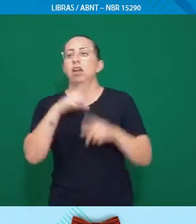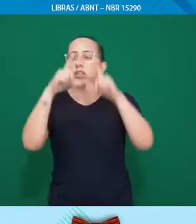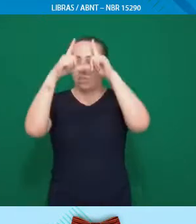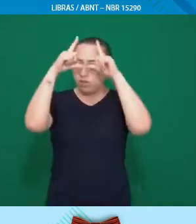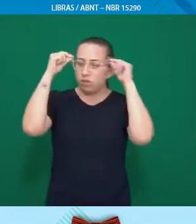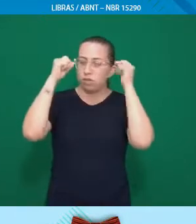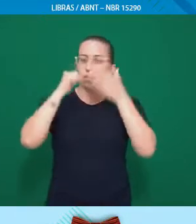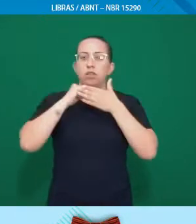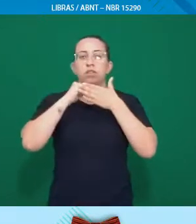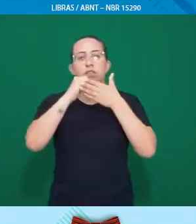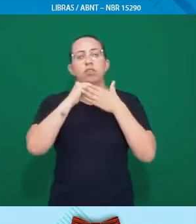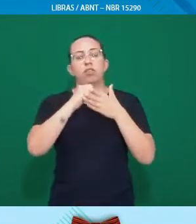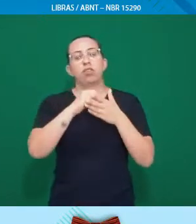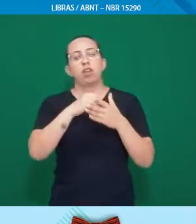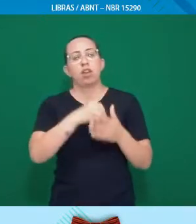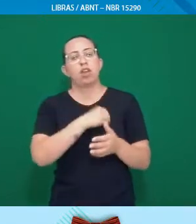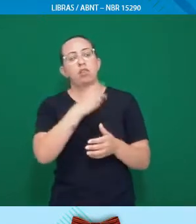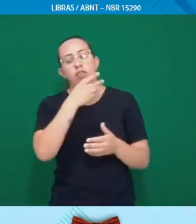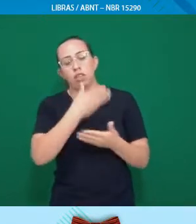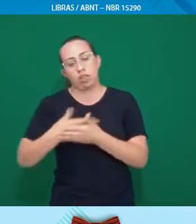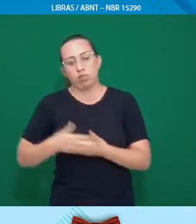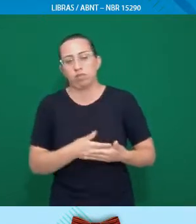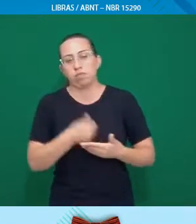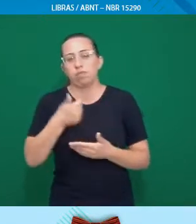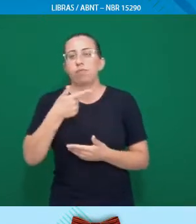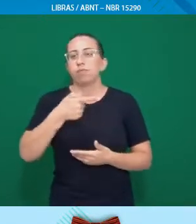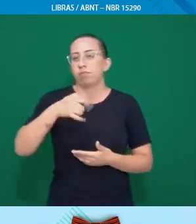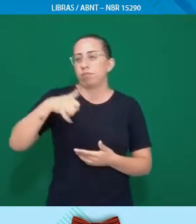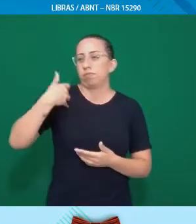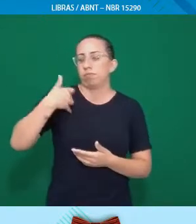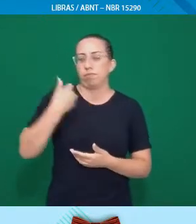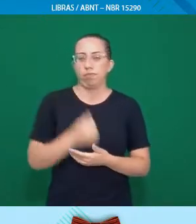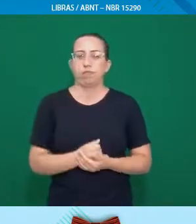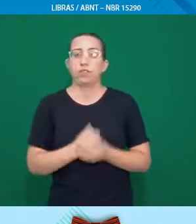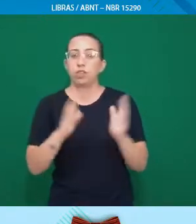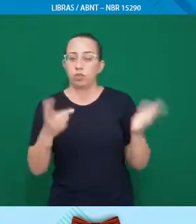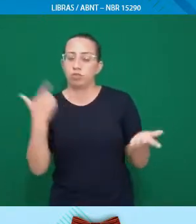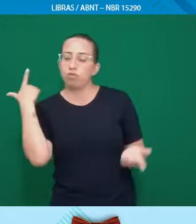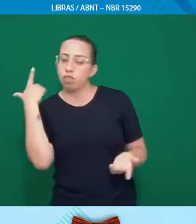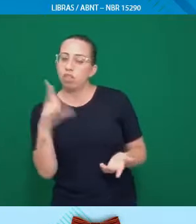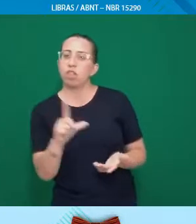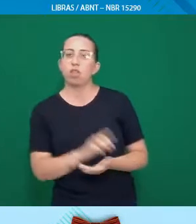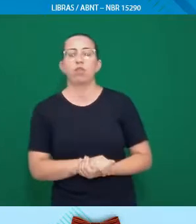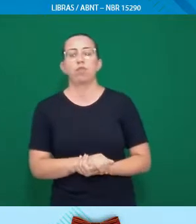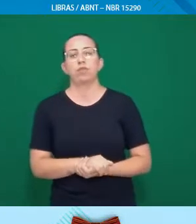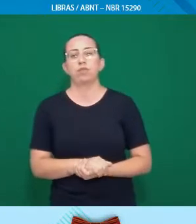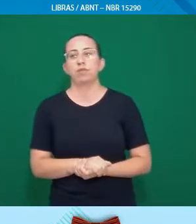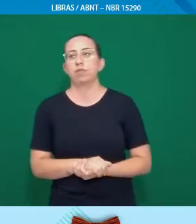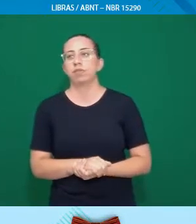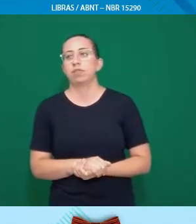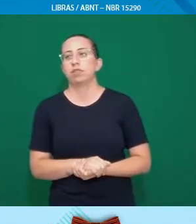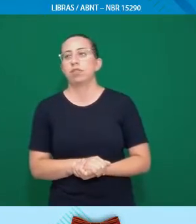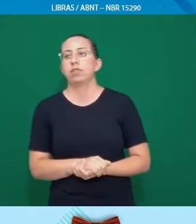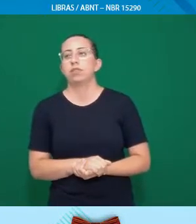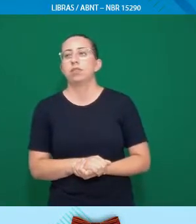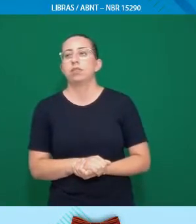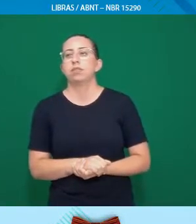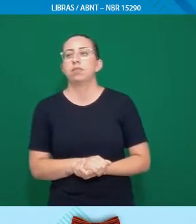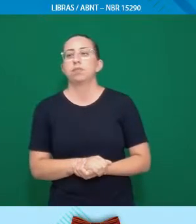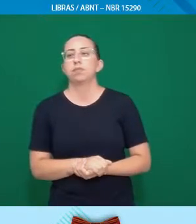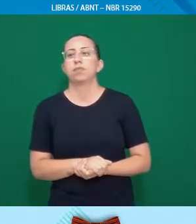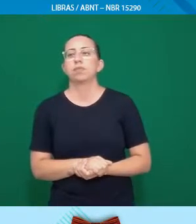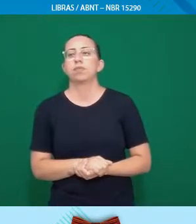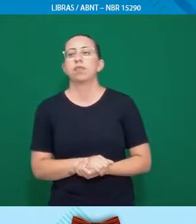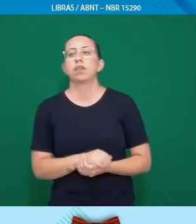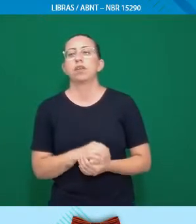que salvar a vida aquele bebê de 17 dias e hoje mais almoçam então esses Oi gente eu sempre fala o